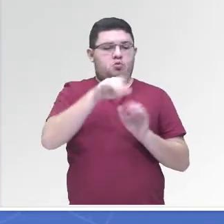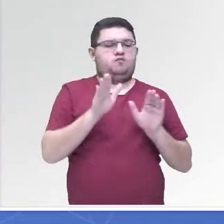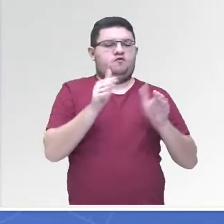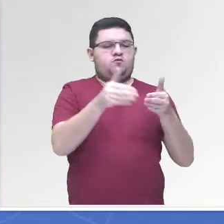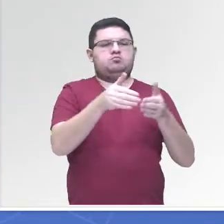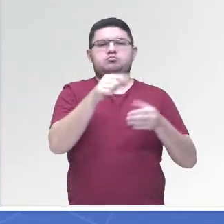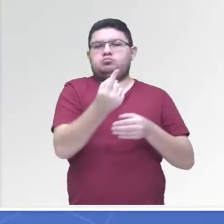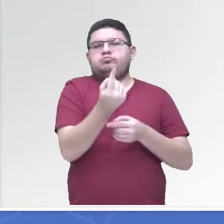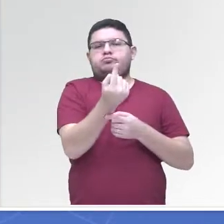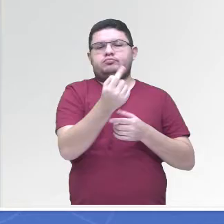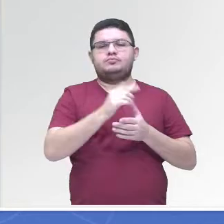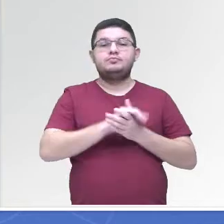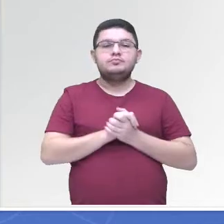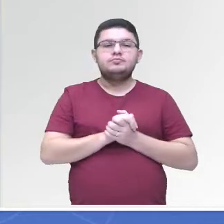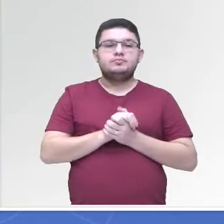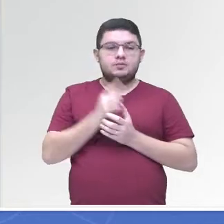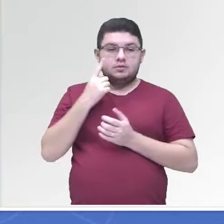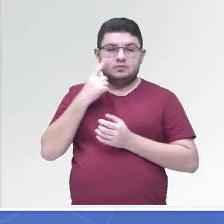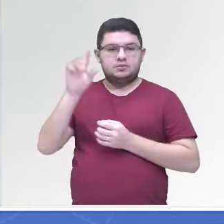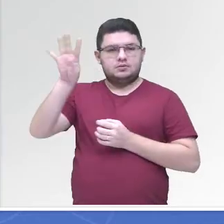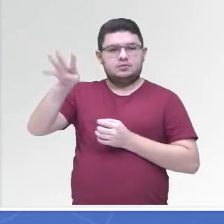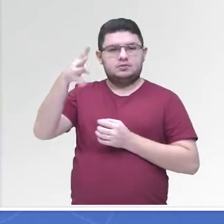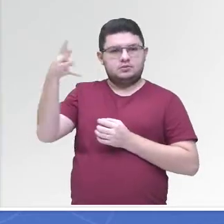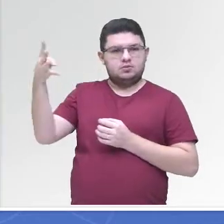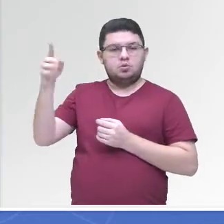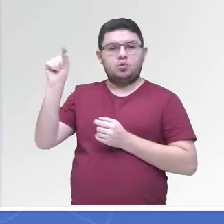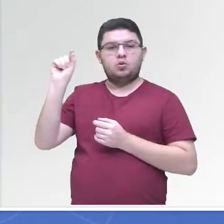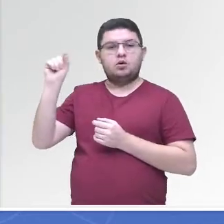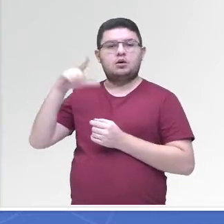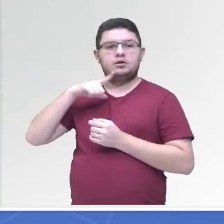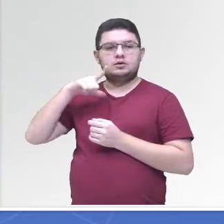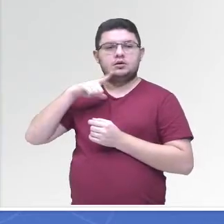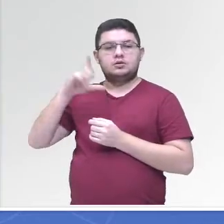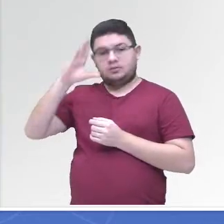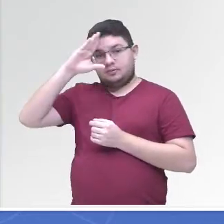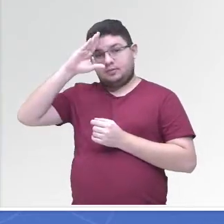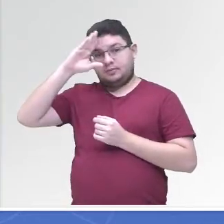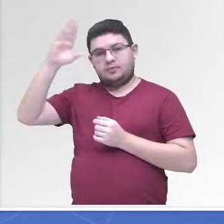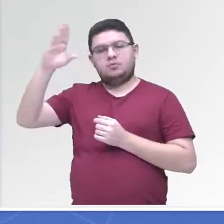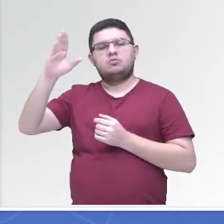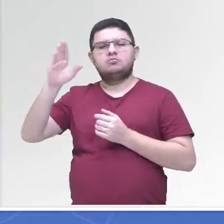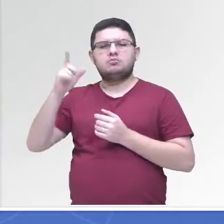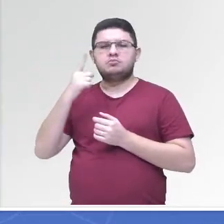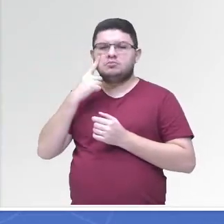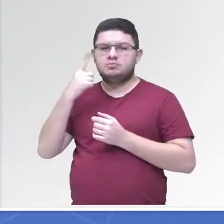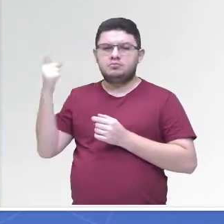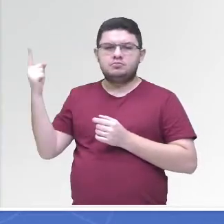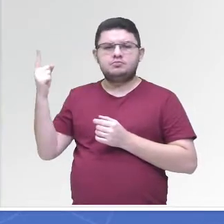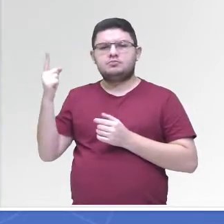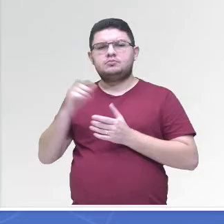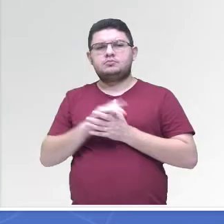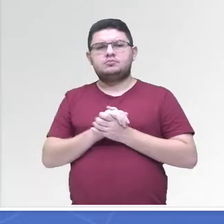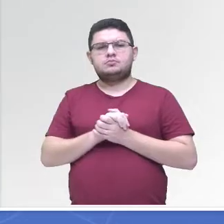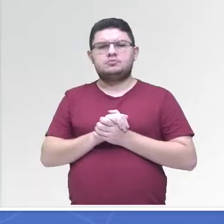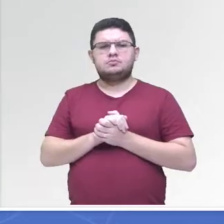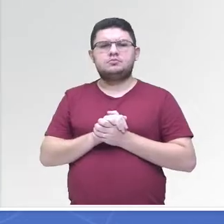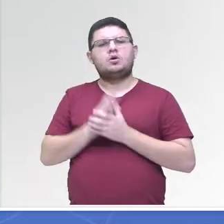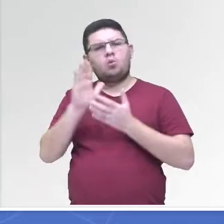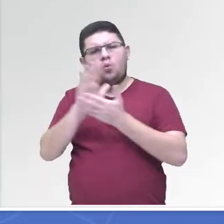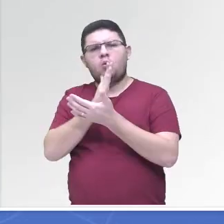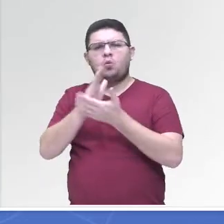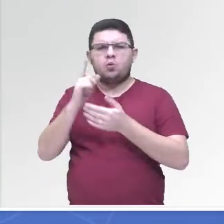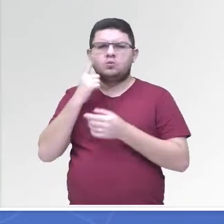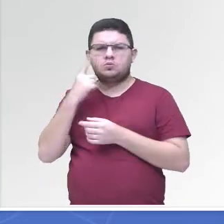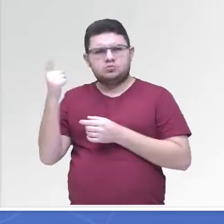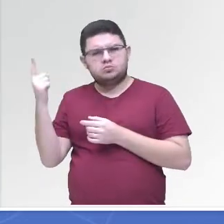temos aí, né, as principais propriedades dos materiais, algumas, tá? Tem outras, muitas outras ainda,